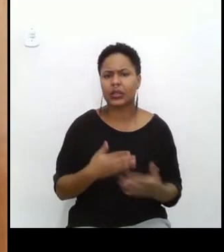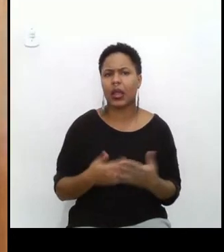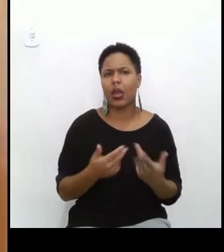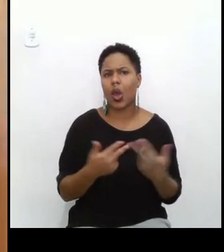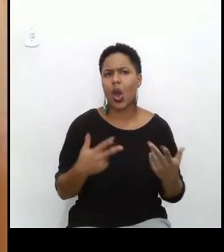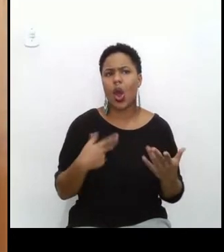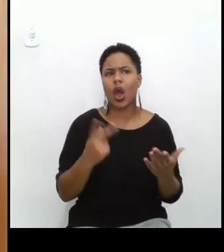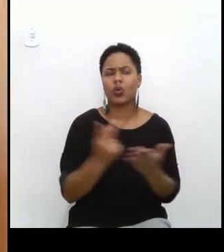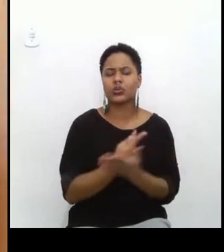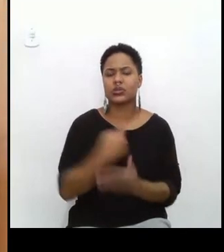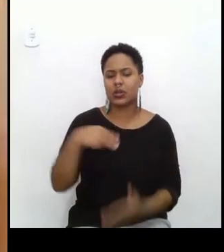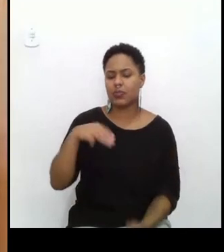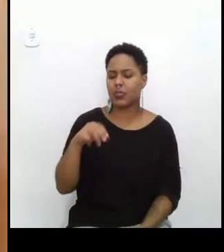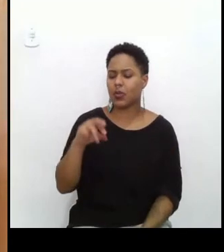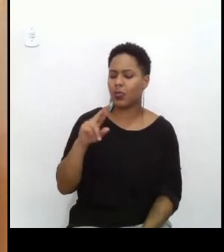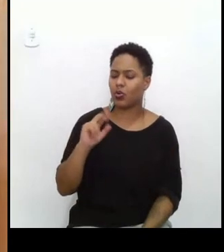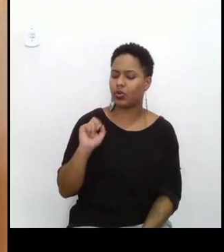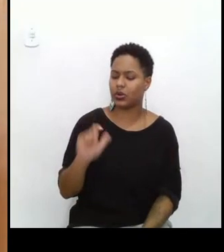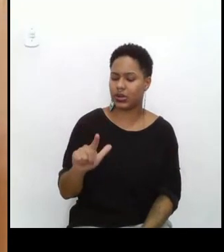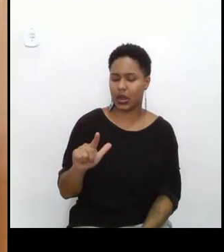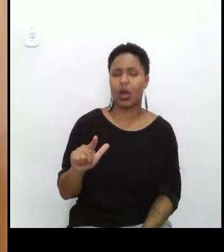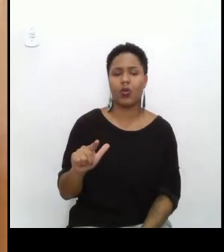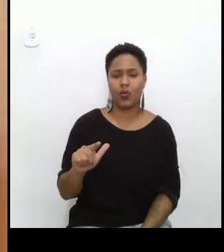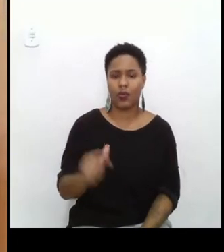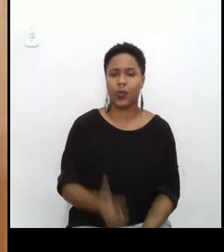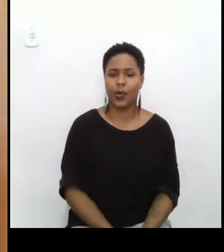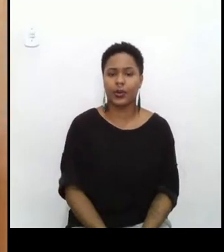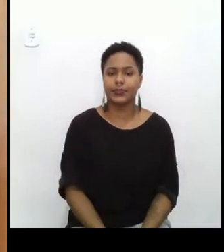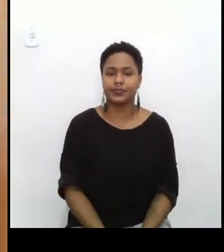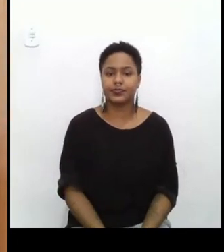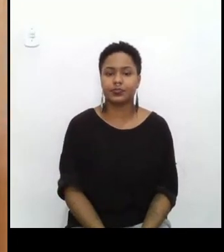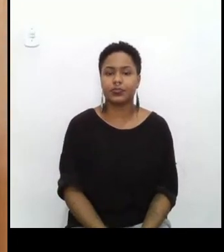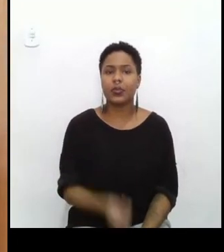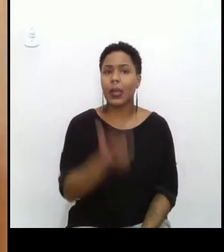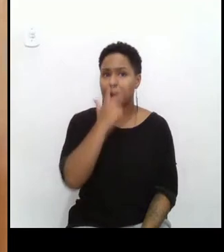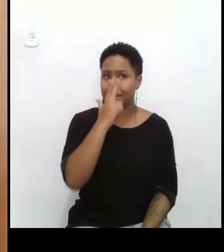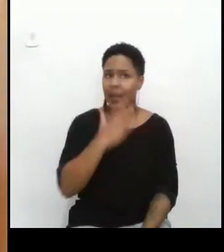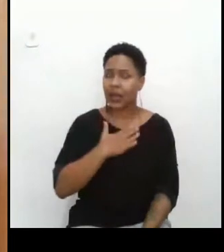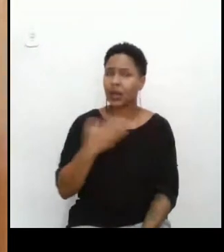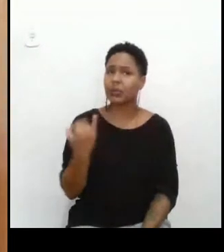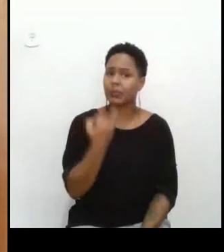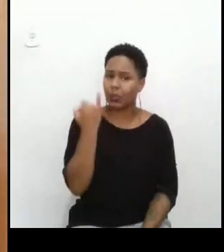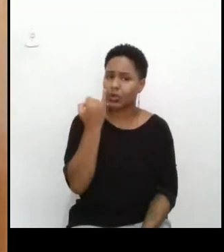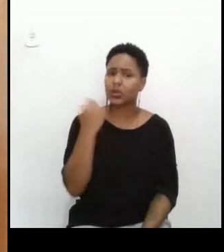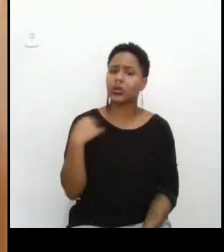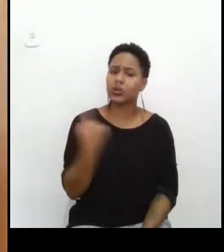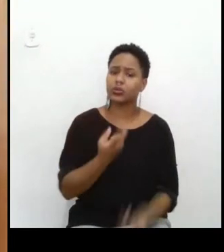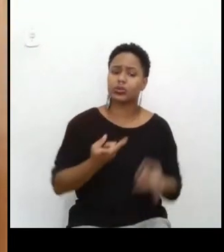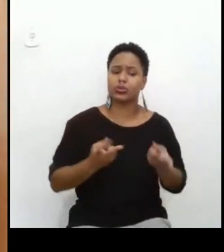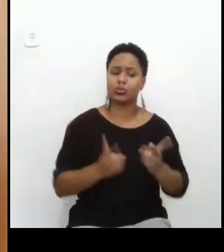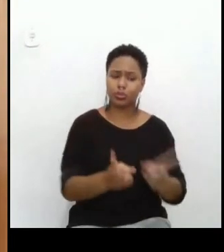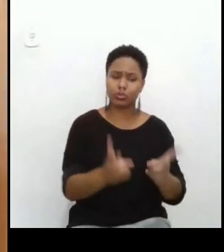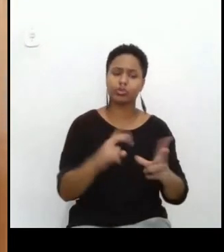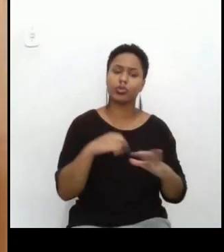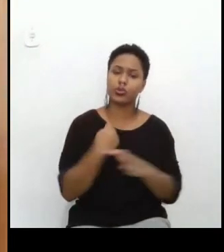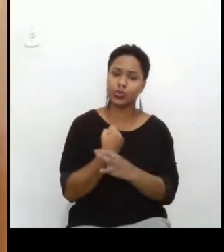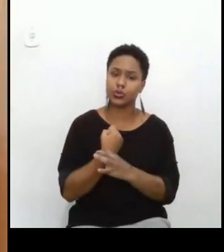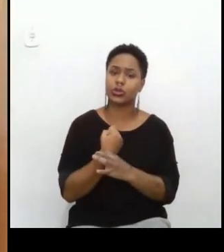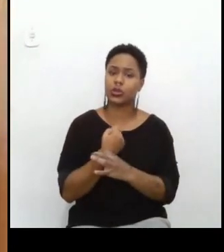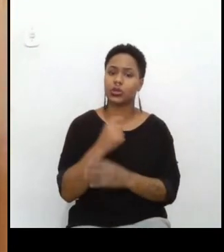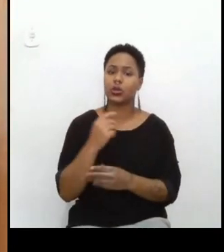parece que é assim importante da tua mulher sair sustenido assim lugar que o espaço impossível aparece as gurias